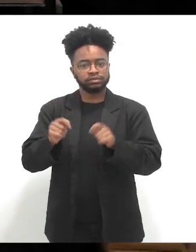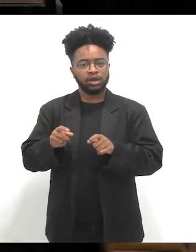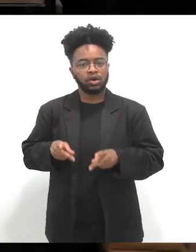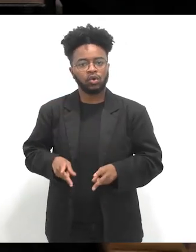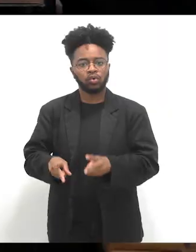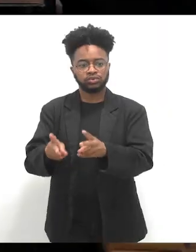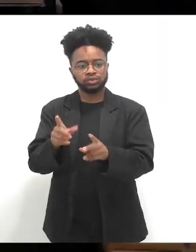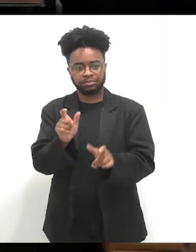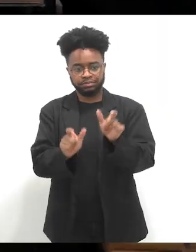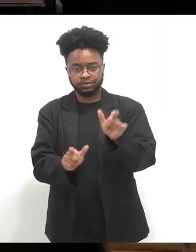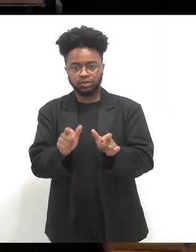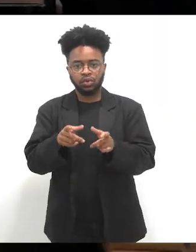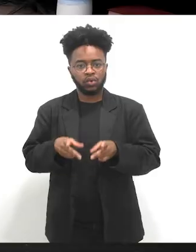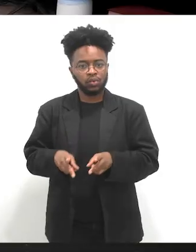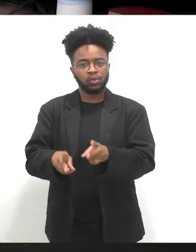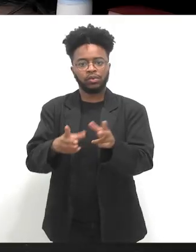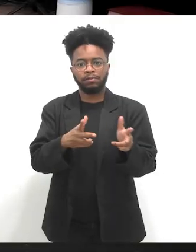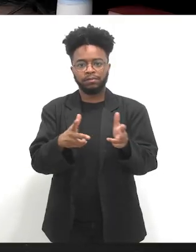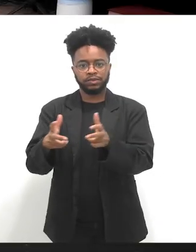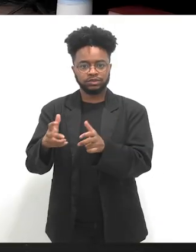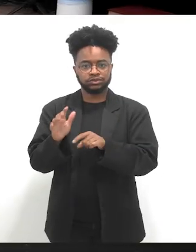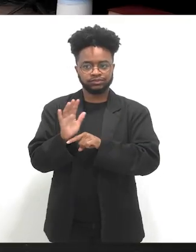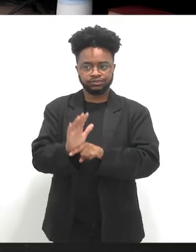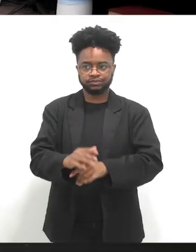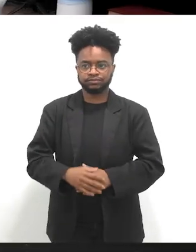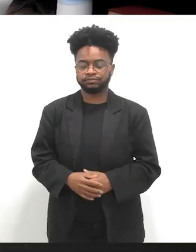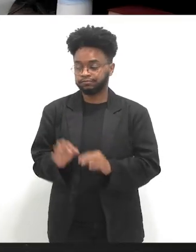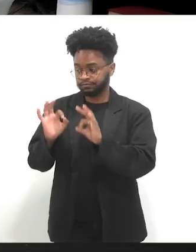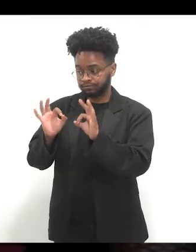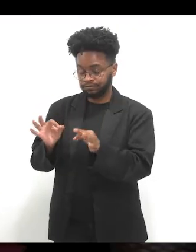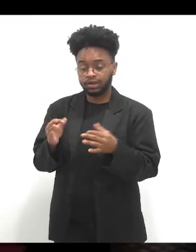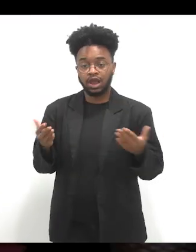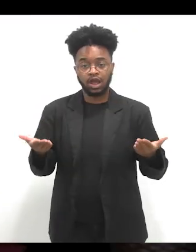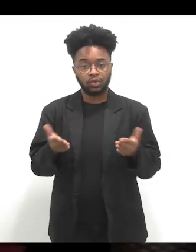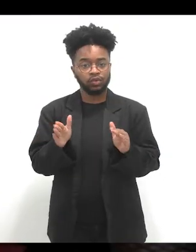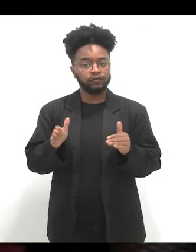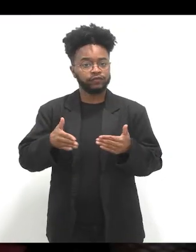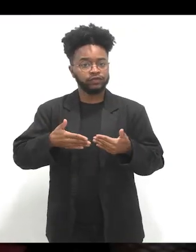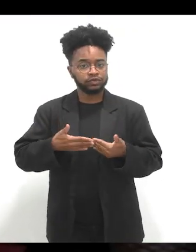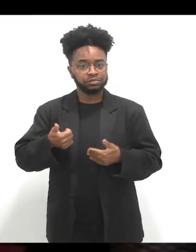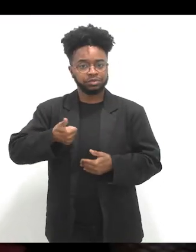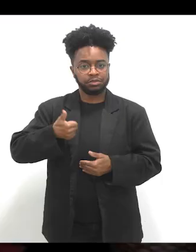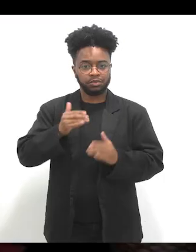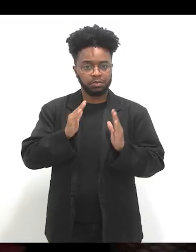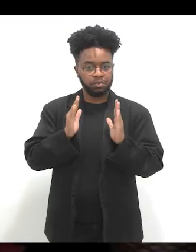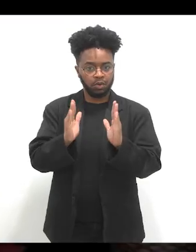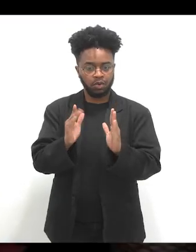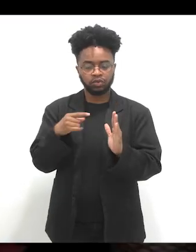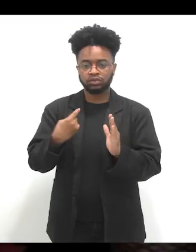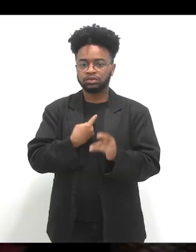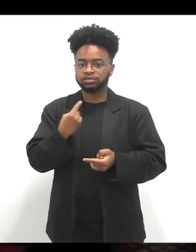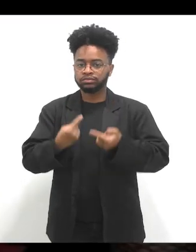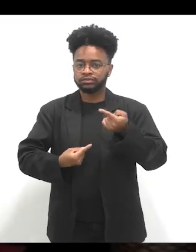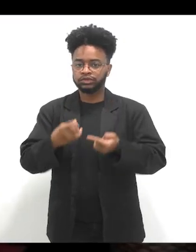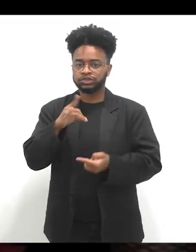tudo continue, né, que as pessoas continuem recebendo seus auxílios. Muito bem. Bom, fechamos aqui o nosso primeiro bloco. Estamos discutindo o dia